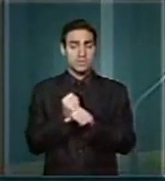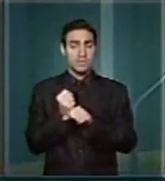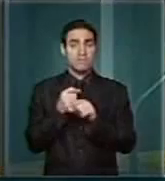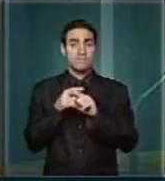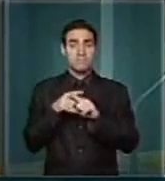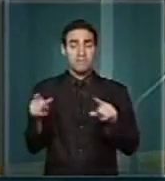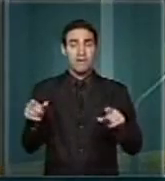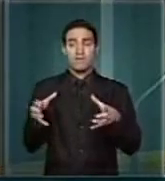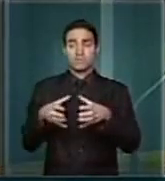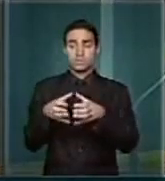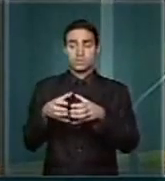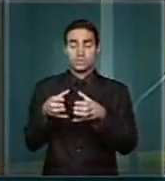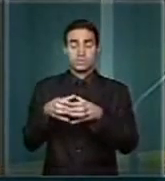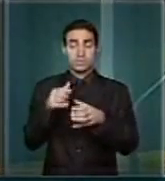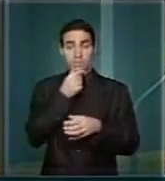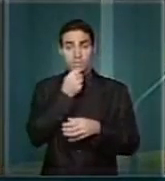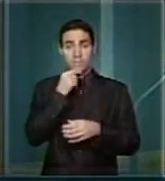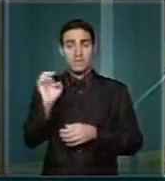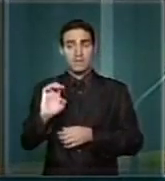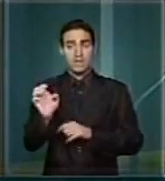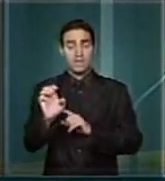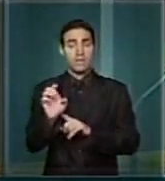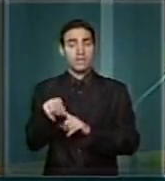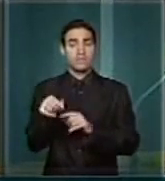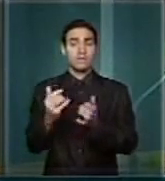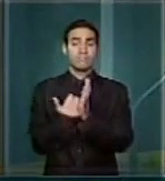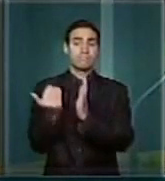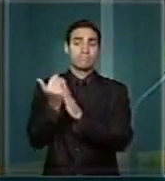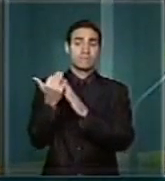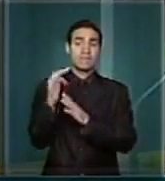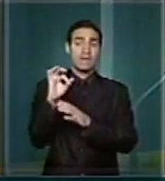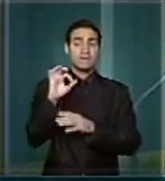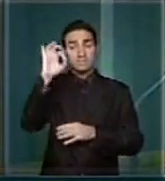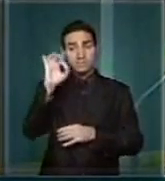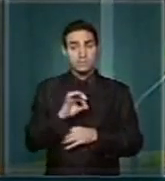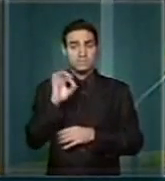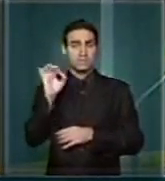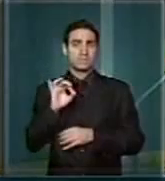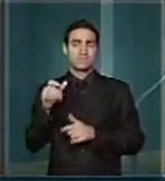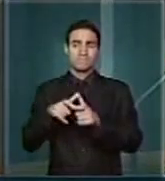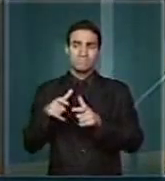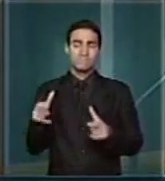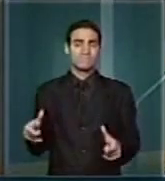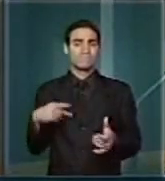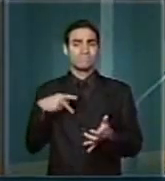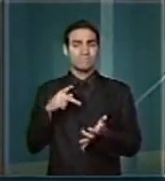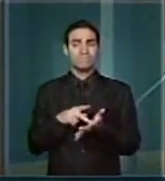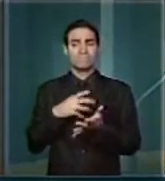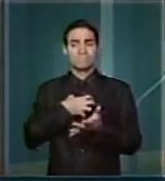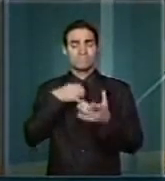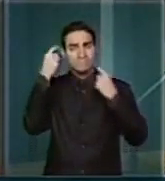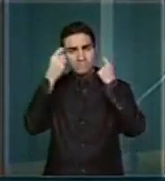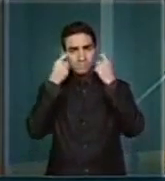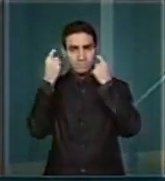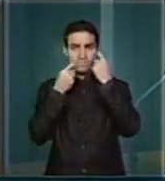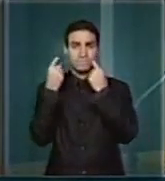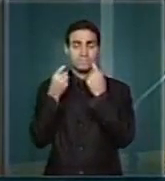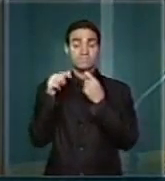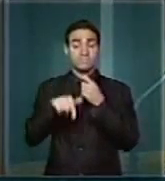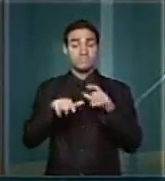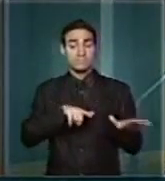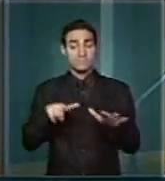os jovens homossexuais dessa idade, o percentual aumentou 10%. É um índice muito grande, senhor presidente, é preocupante. E